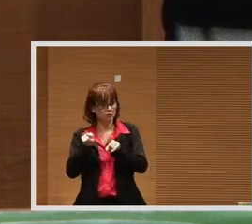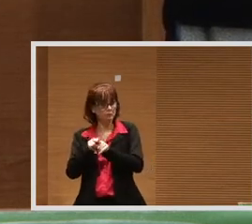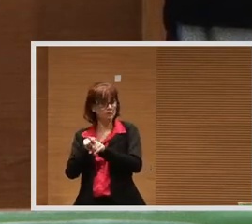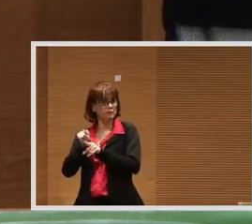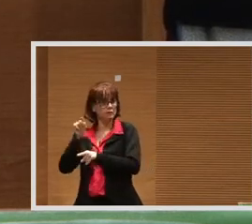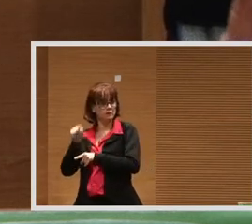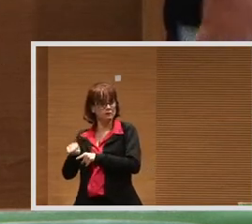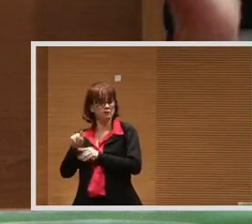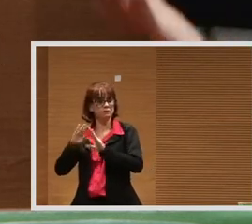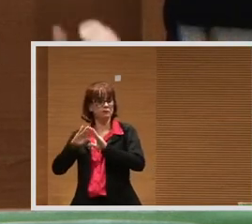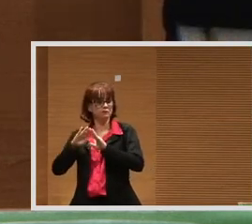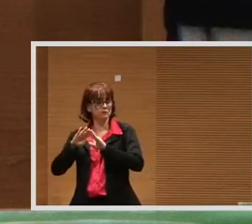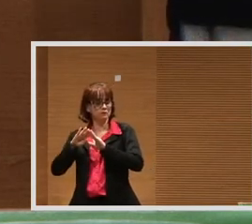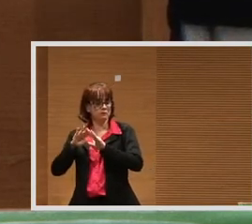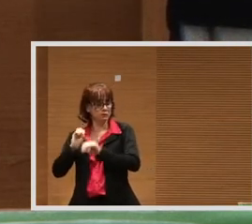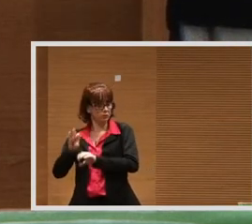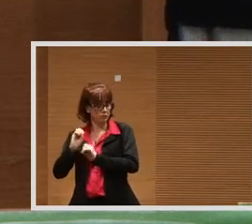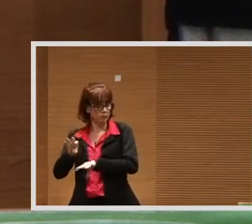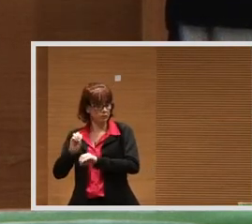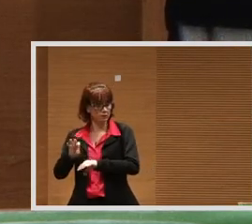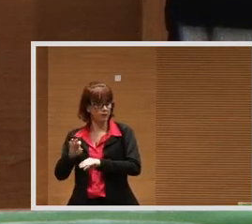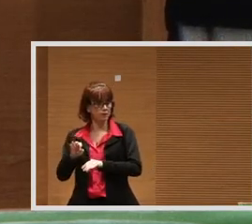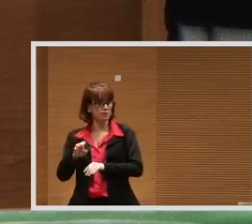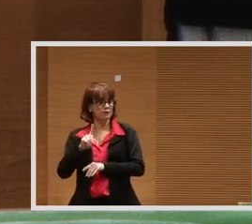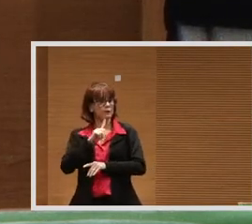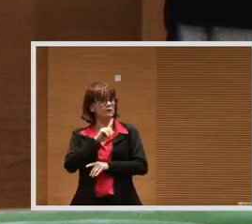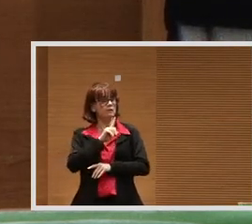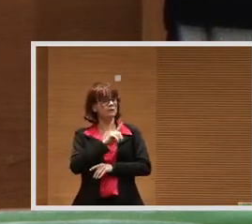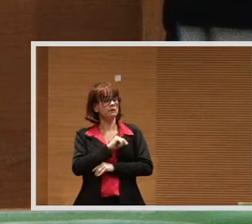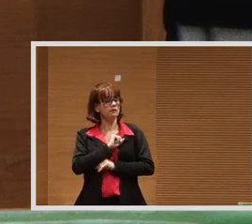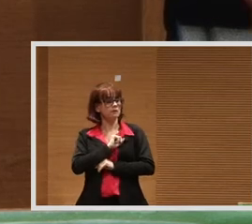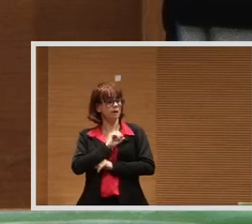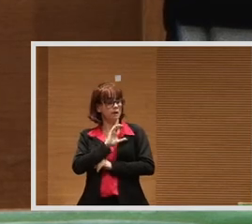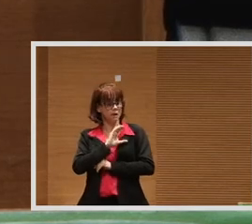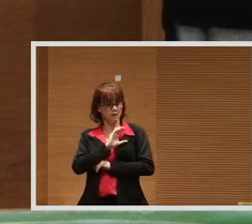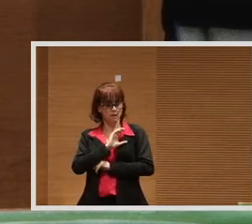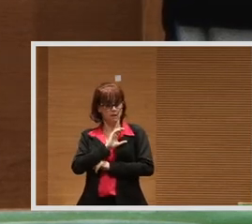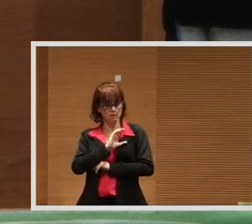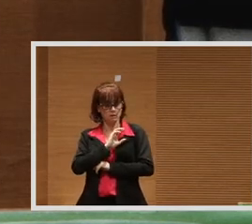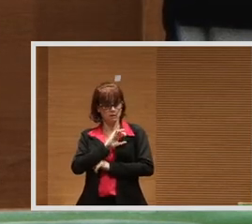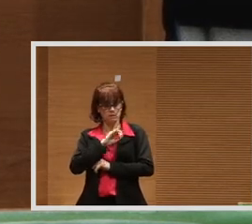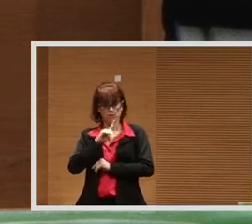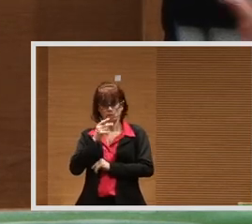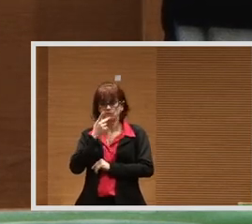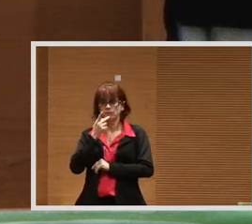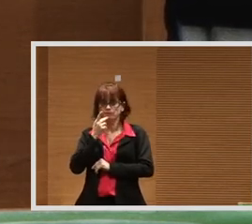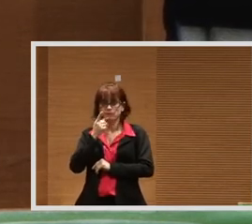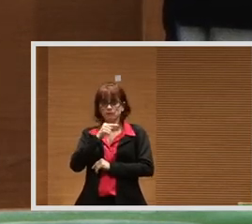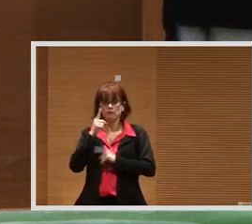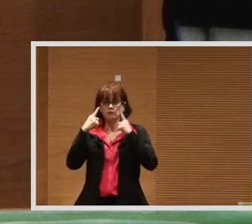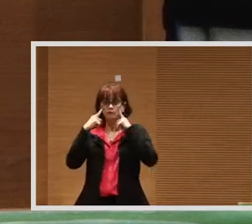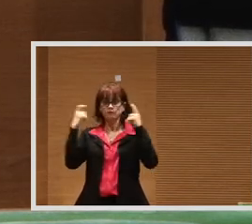e acho que a Cida fez uma abordagem interessante mostrando como isso é uma violência, como isso